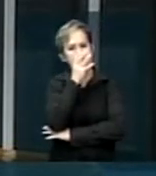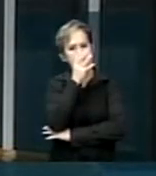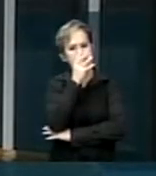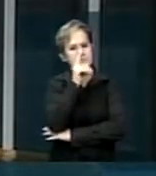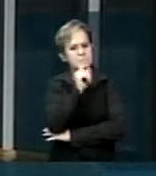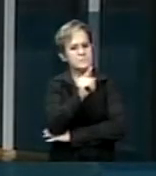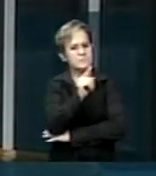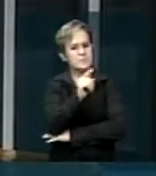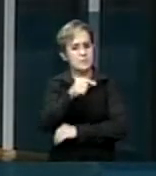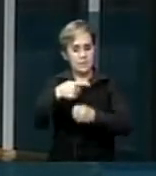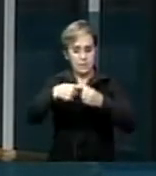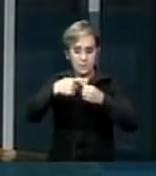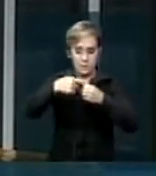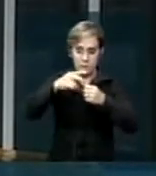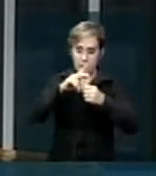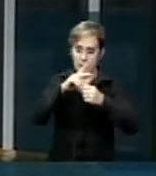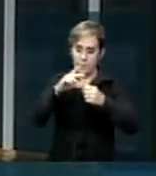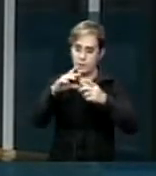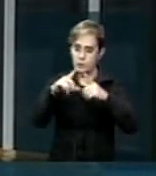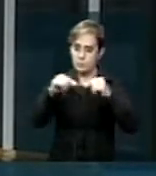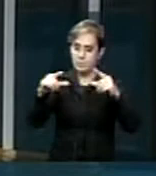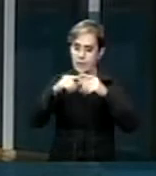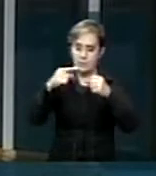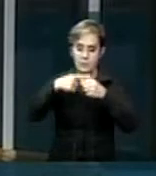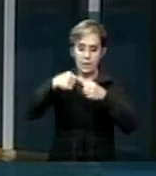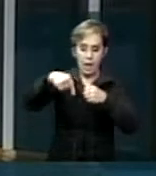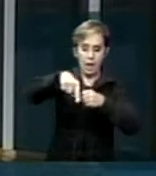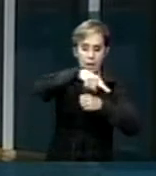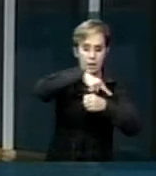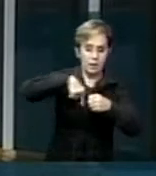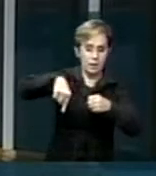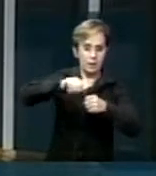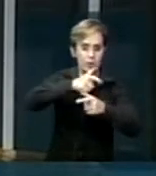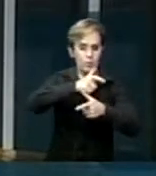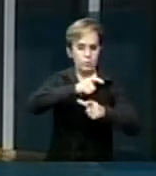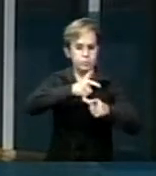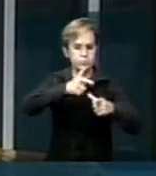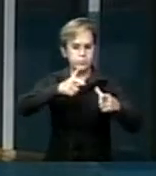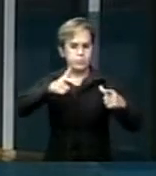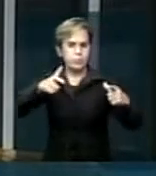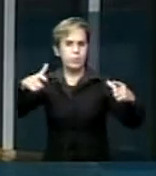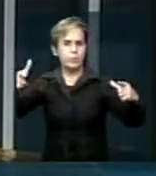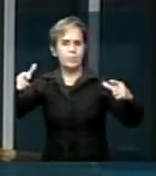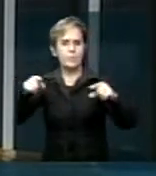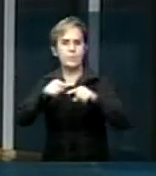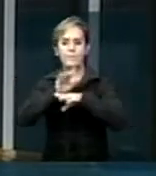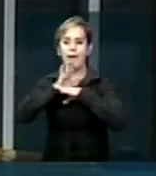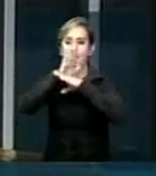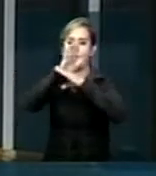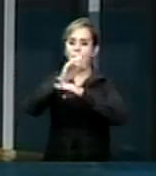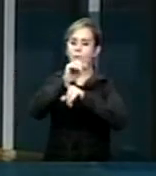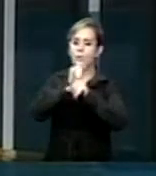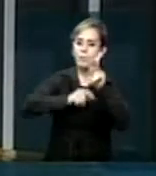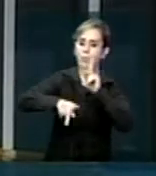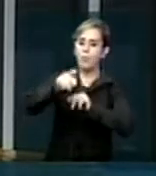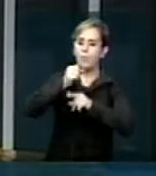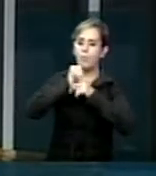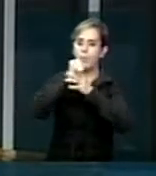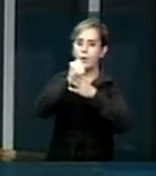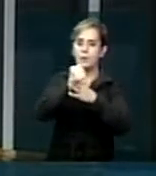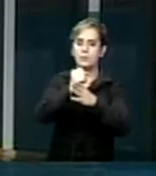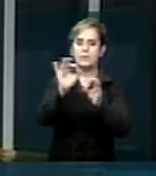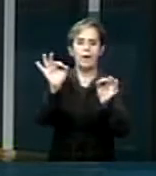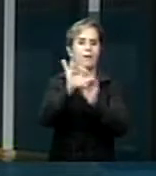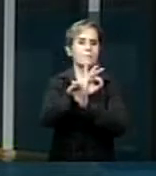crescimento do entorno, as benfeitorias não cresceram de acordo com o crescimento da população. E